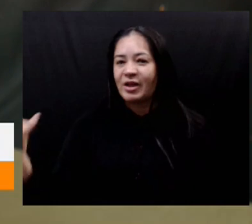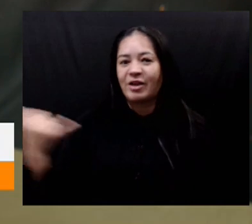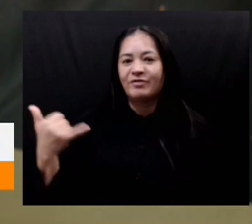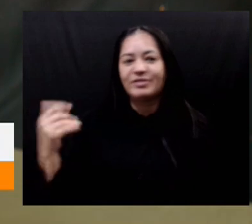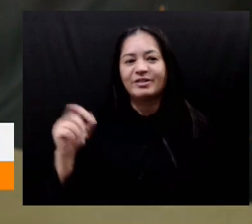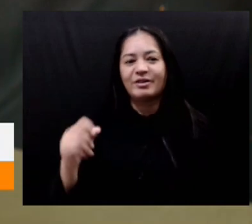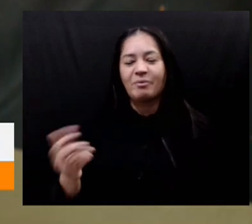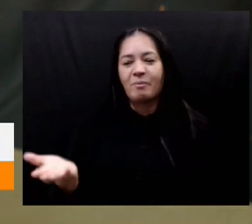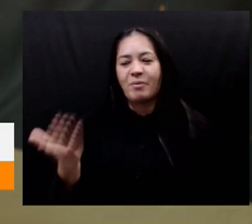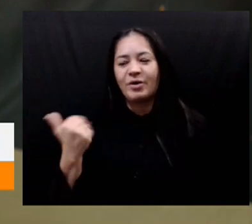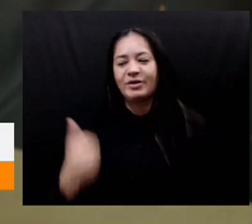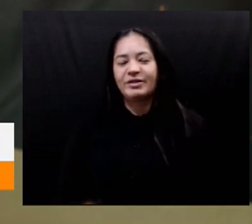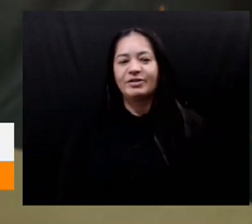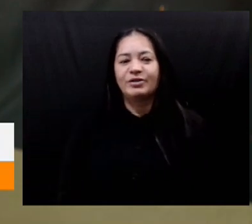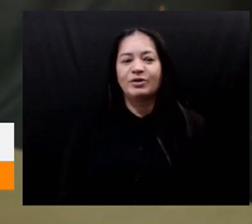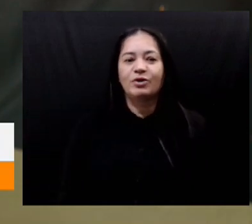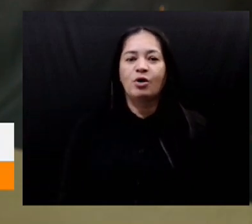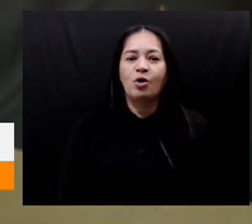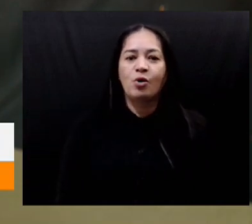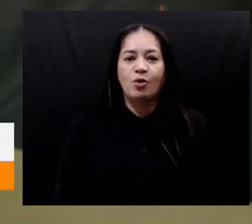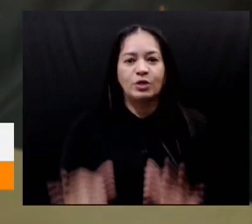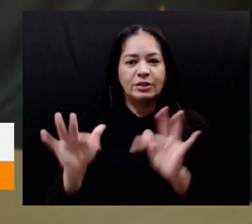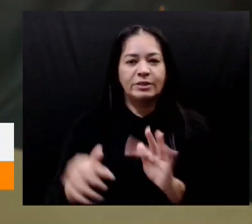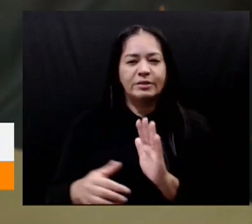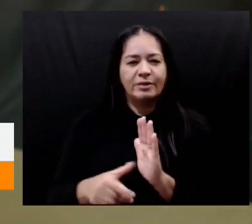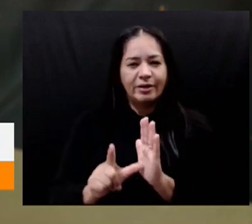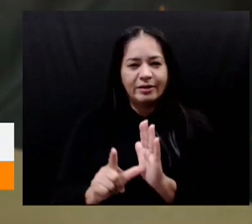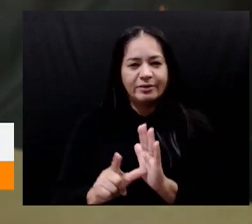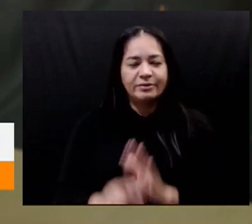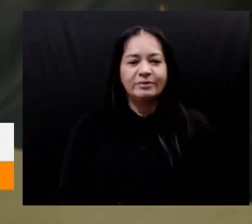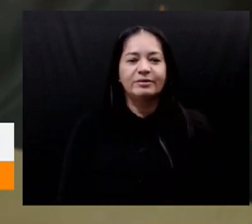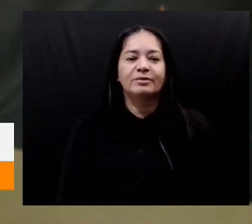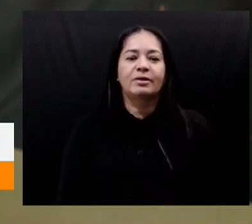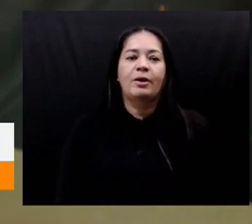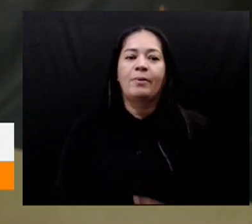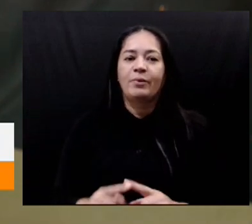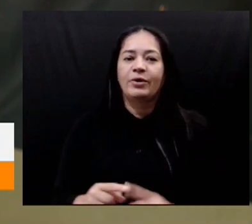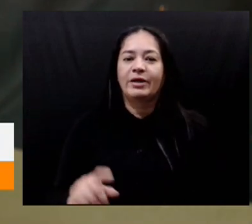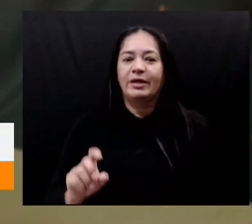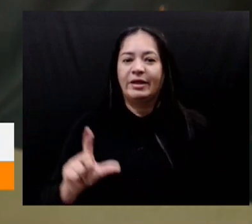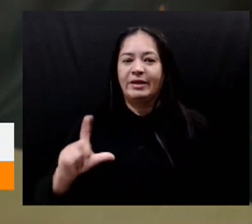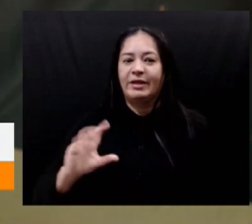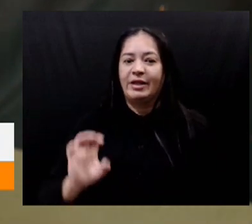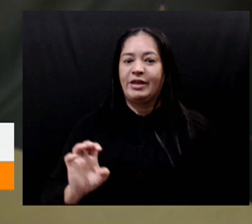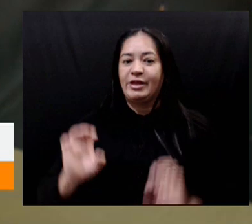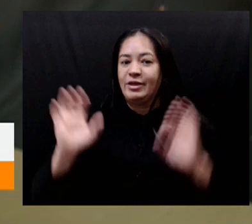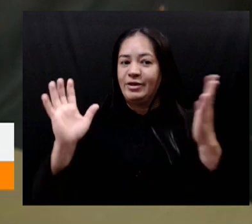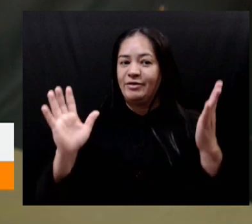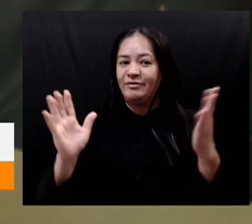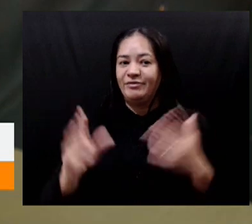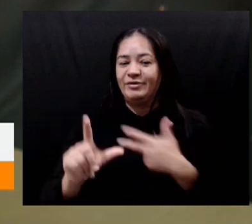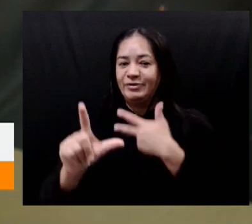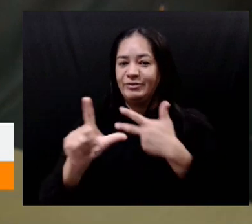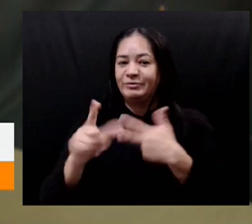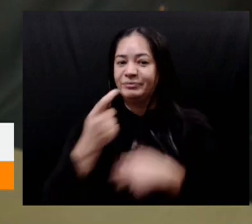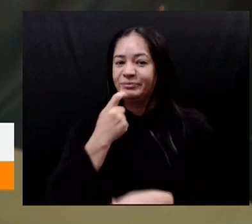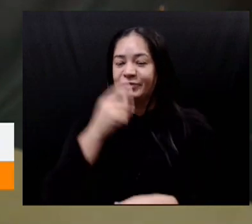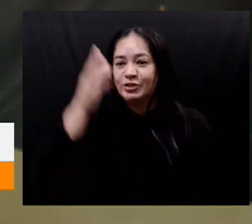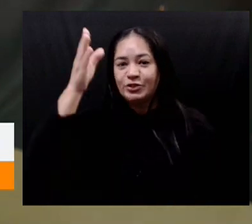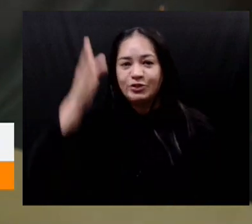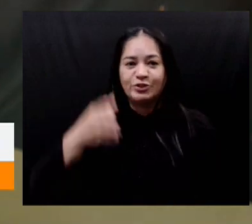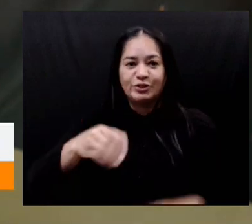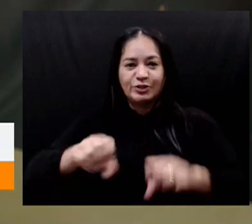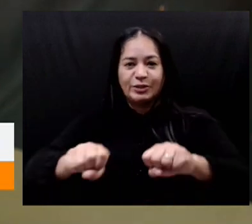gente termina um pouquinho mais cedo, 10 para as 9, porque nós temos evento lá no Legislativo Campineiro, né, direto do plenário José